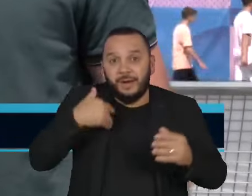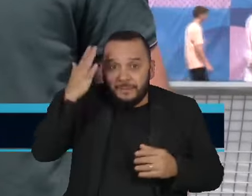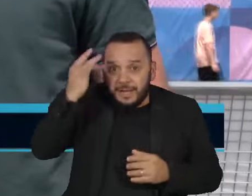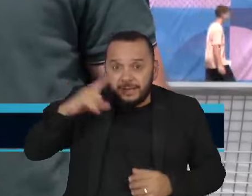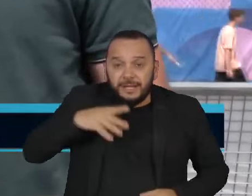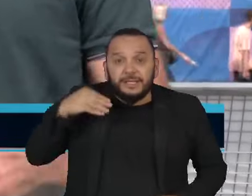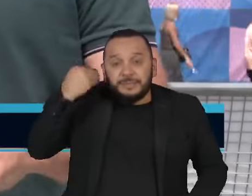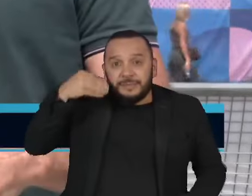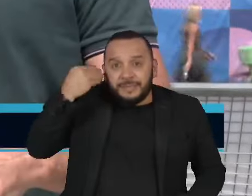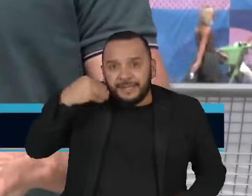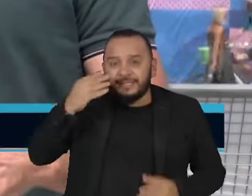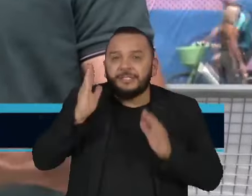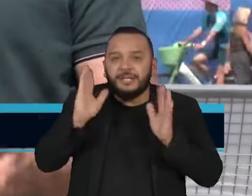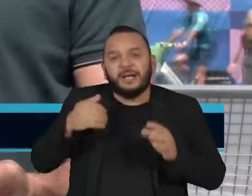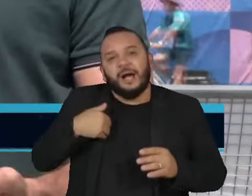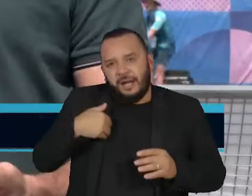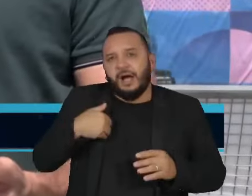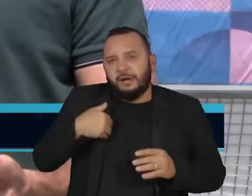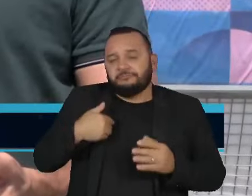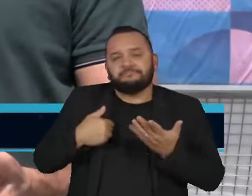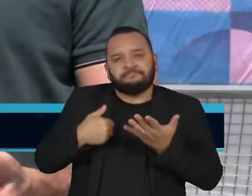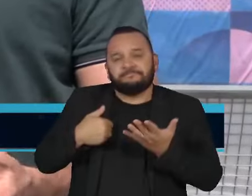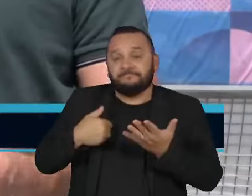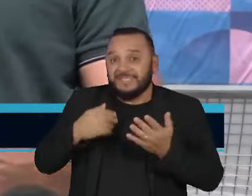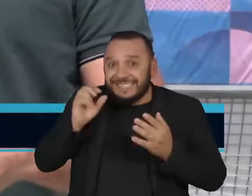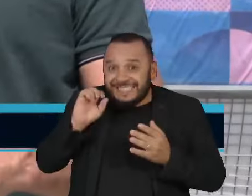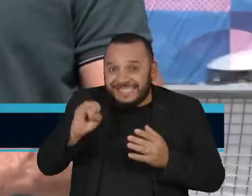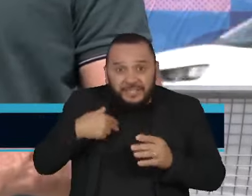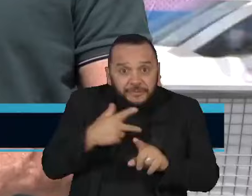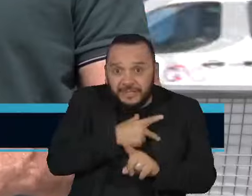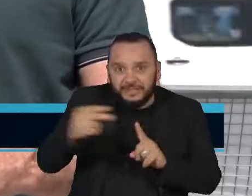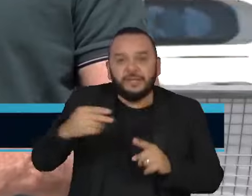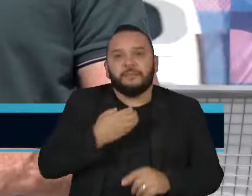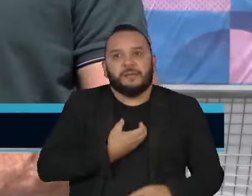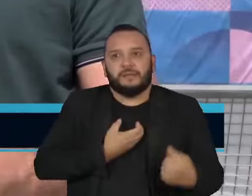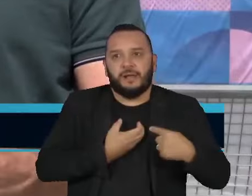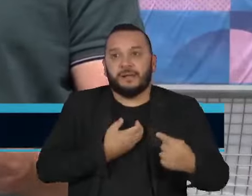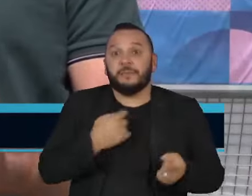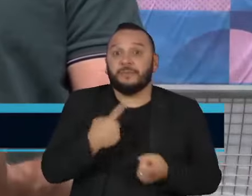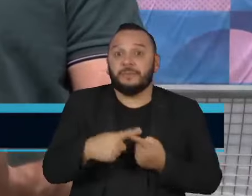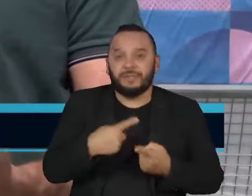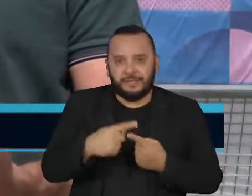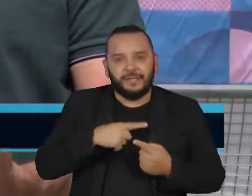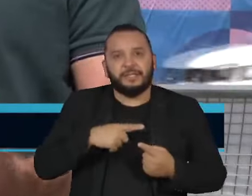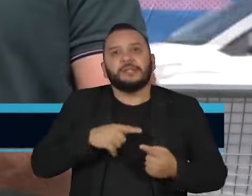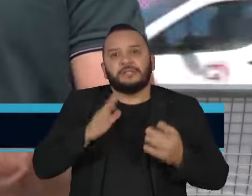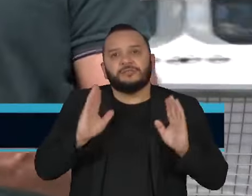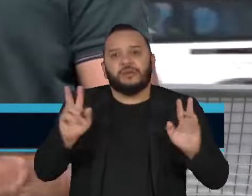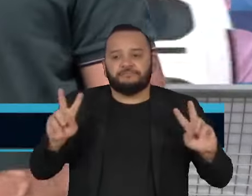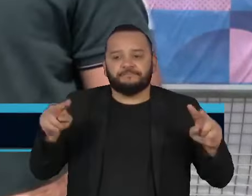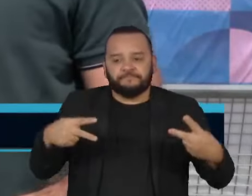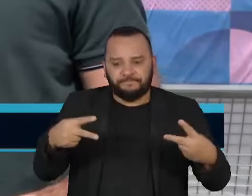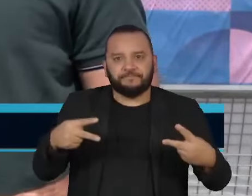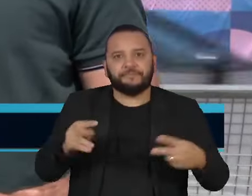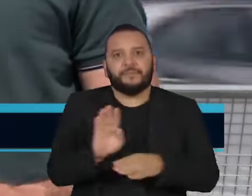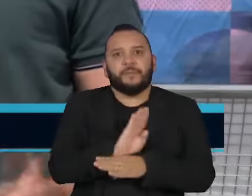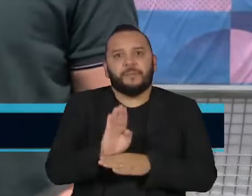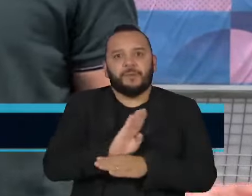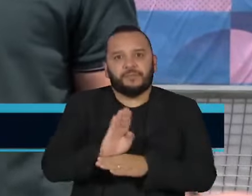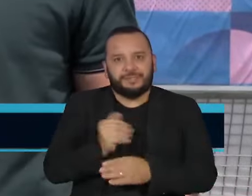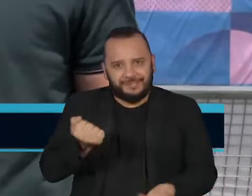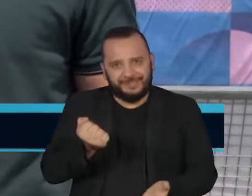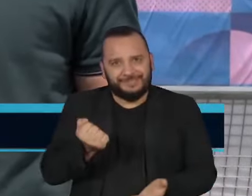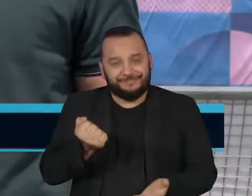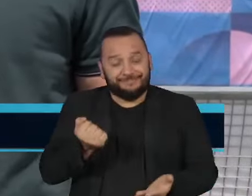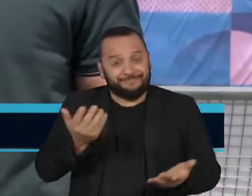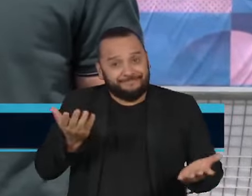usbequistão se vencer já garante uma medalha porque no box Olímpico os perdedores das semifinais ficam com o bronze